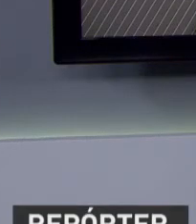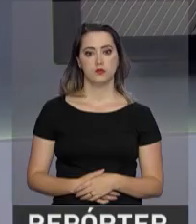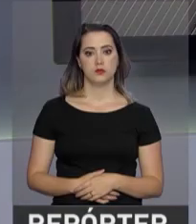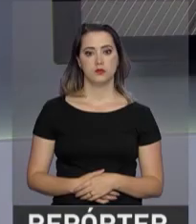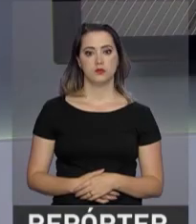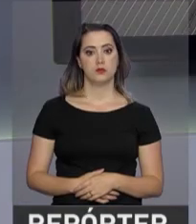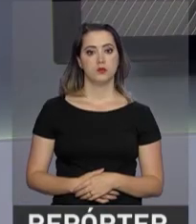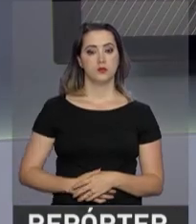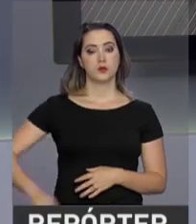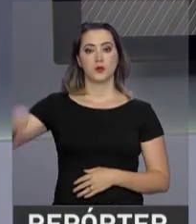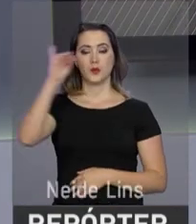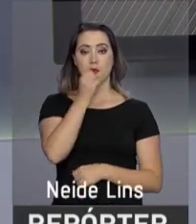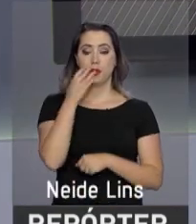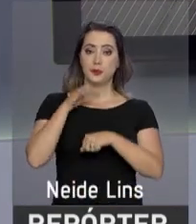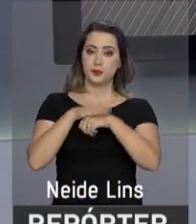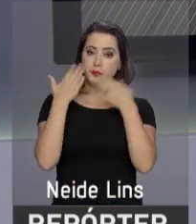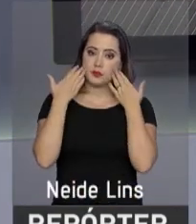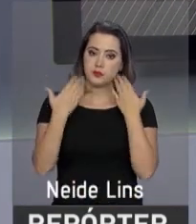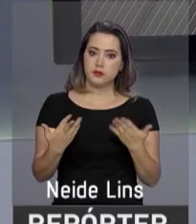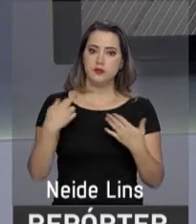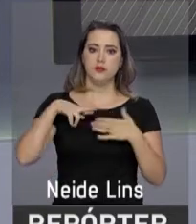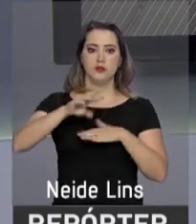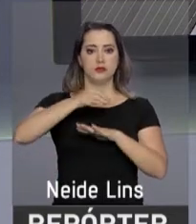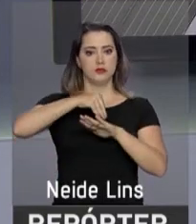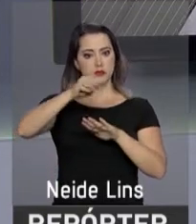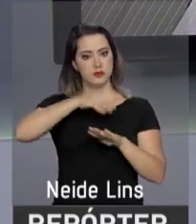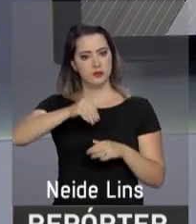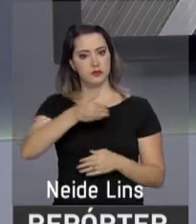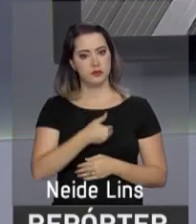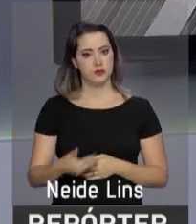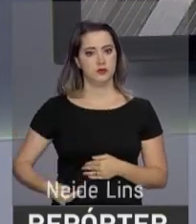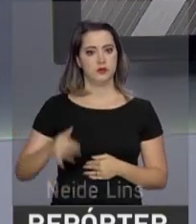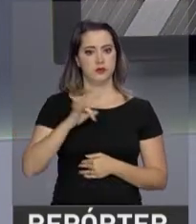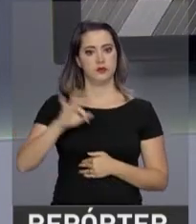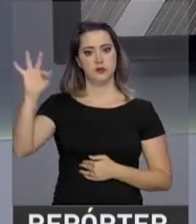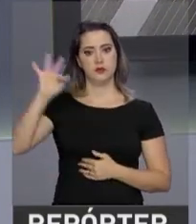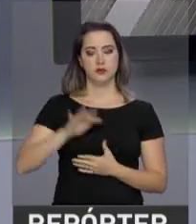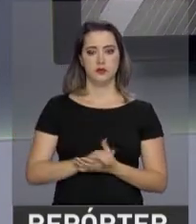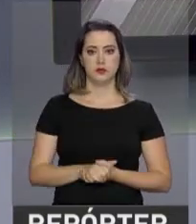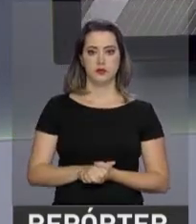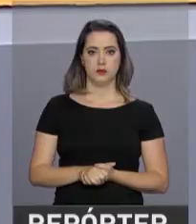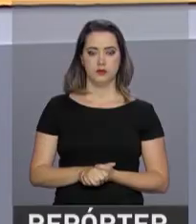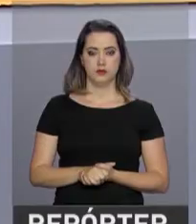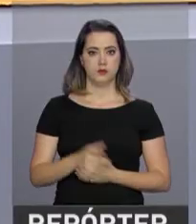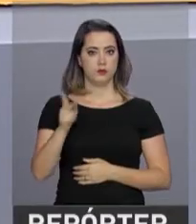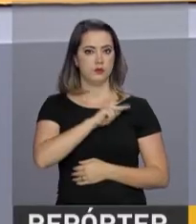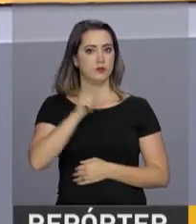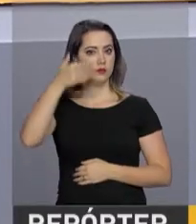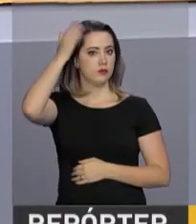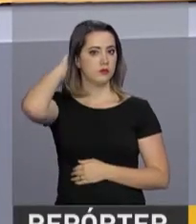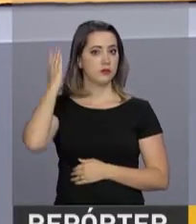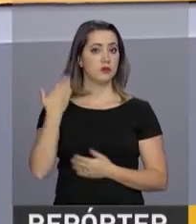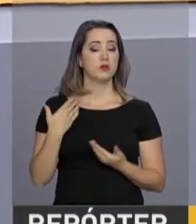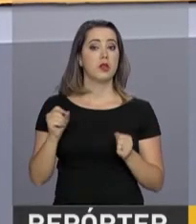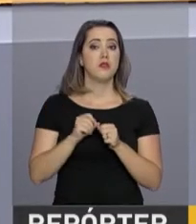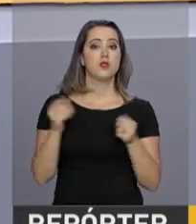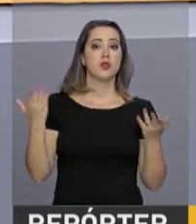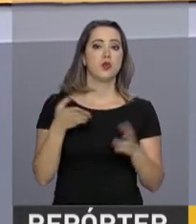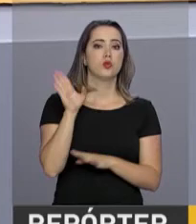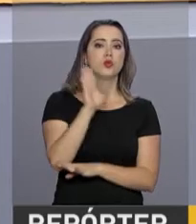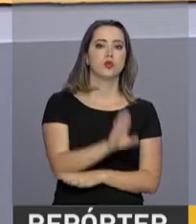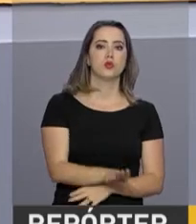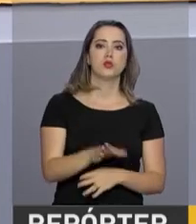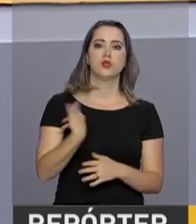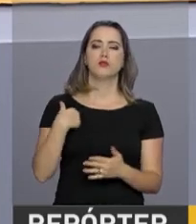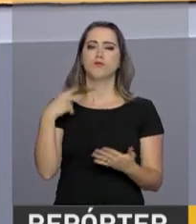Olá, boa noite. Acompanhe agora o repórter NBR com as notícias do governo federal. O presidente Michel Temer fez na tarde